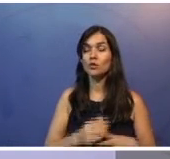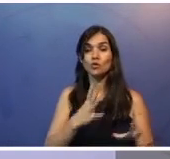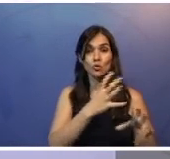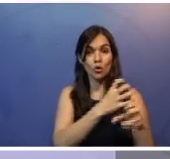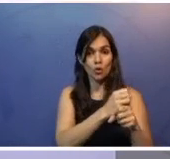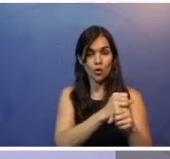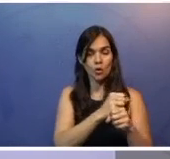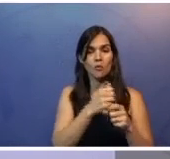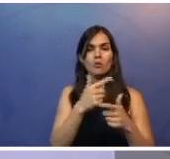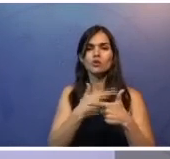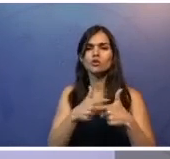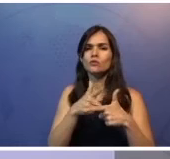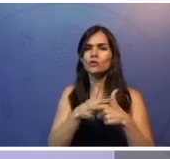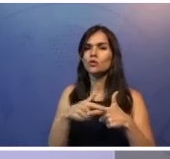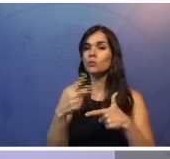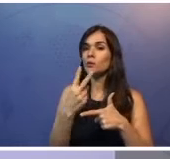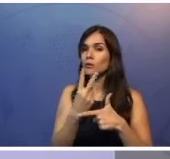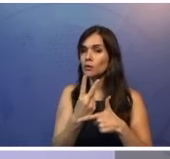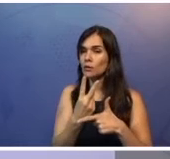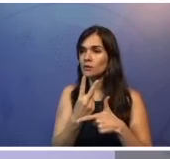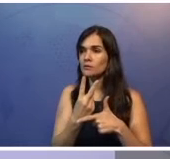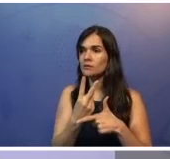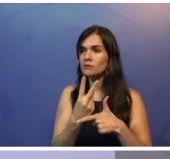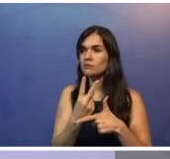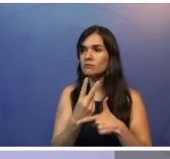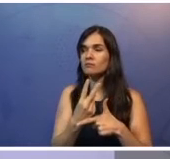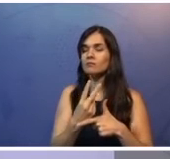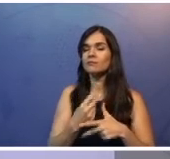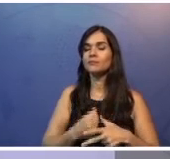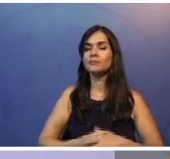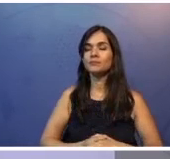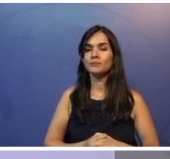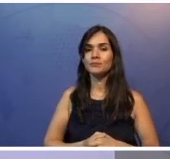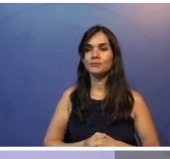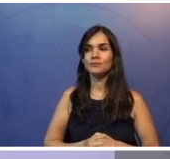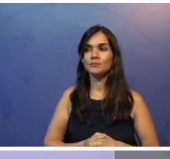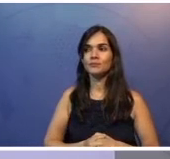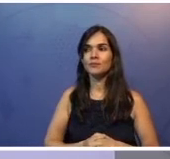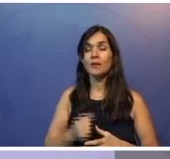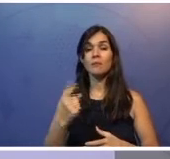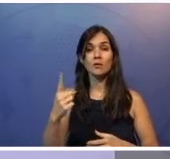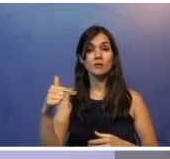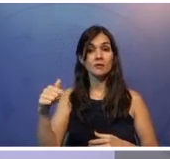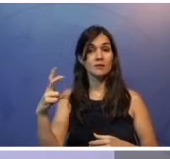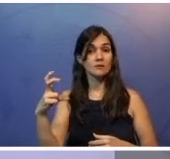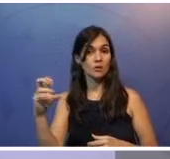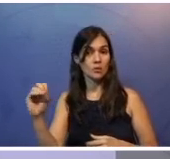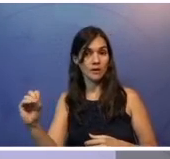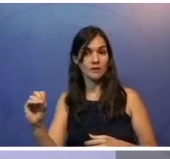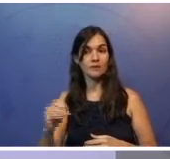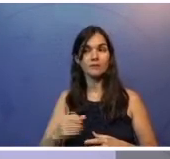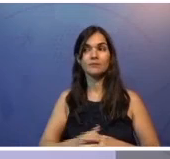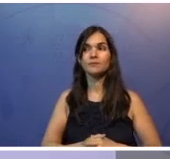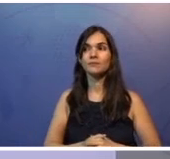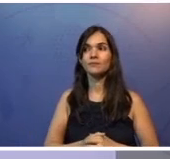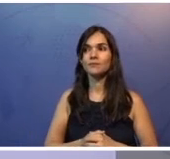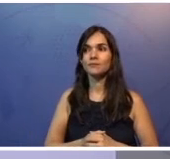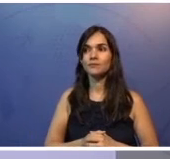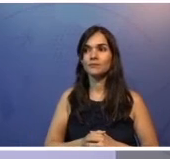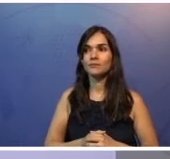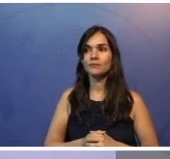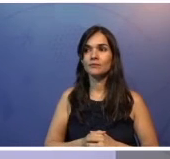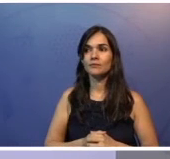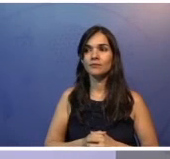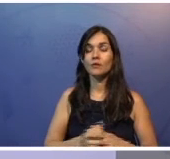mais 2 mil dividido por 2 e vai dar 3500 surgindo por dois vai dar 1.750 coloca